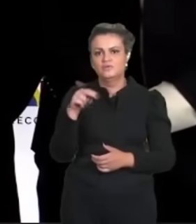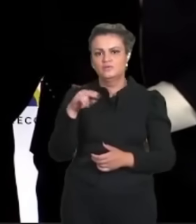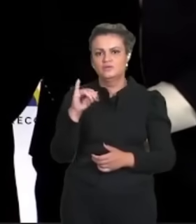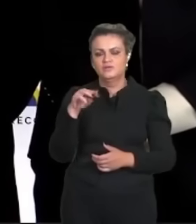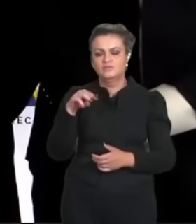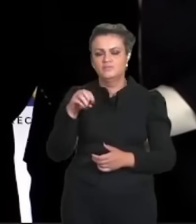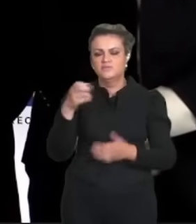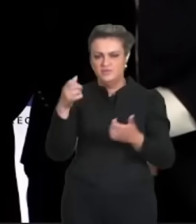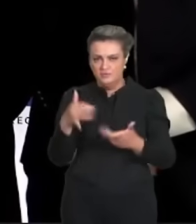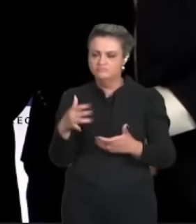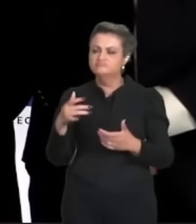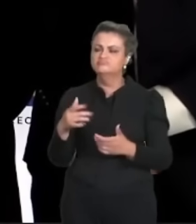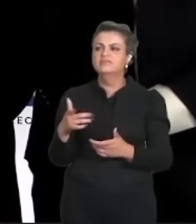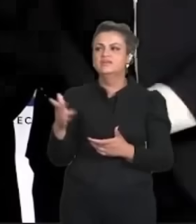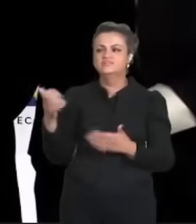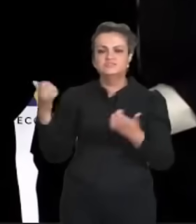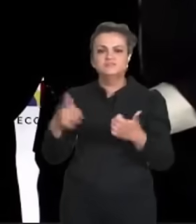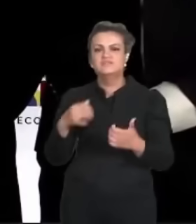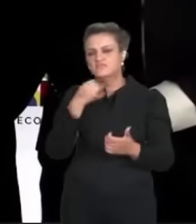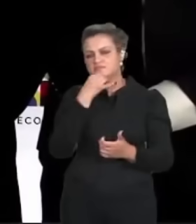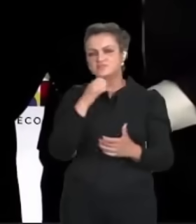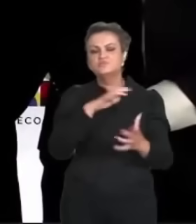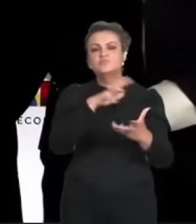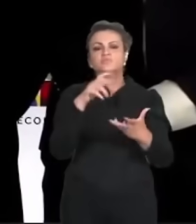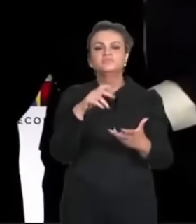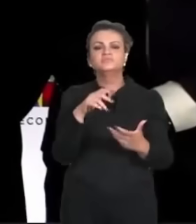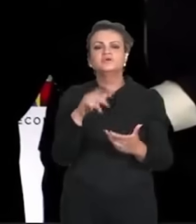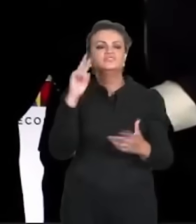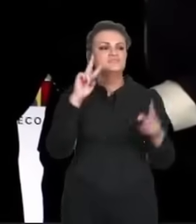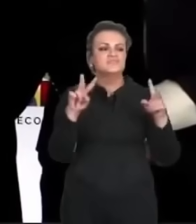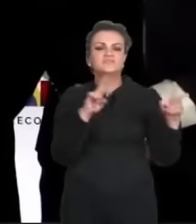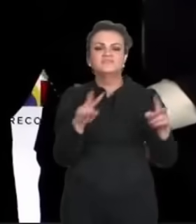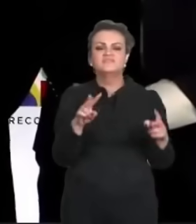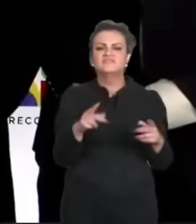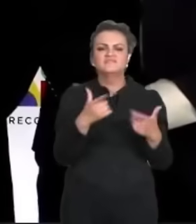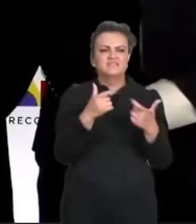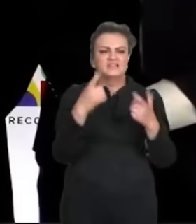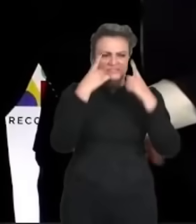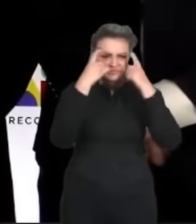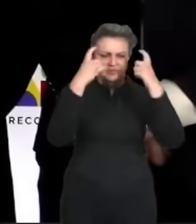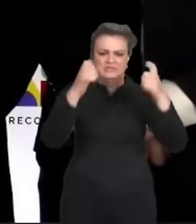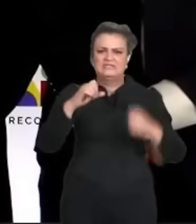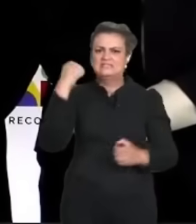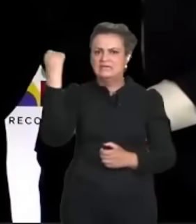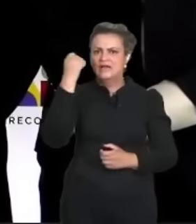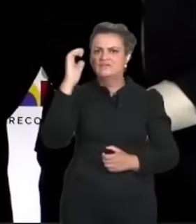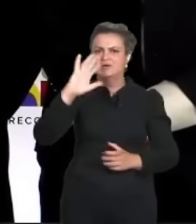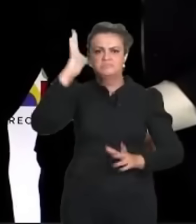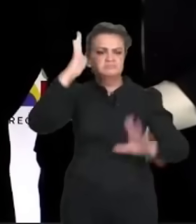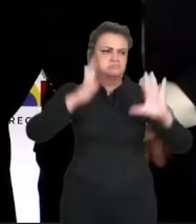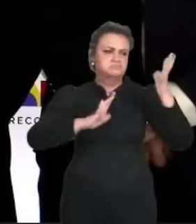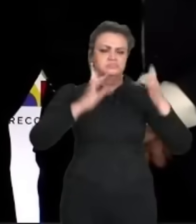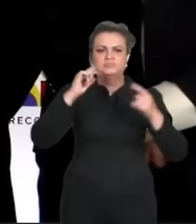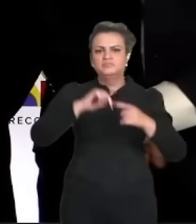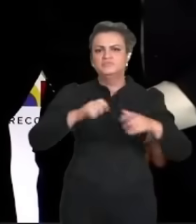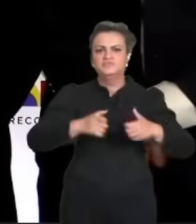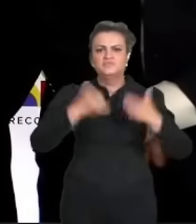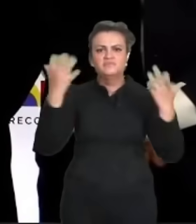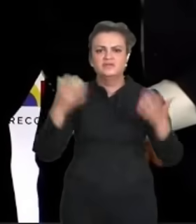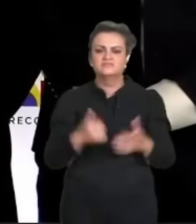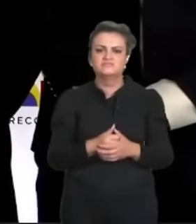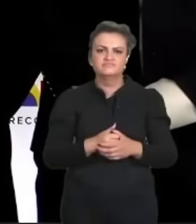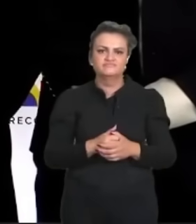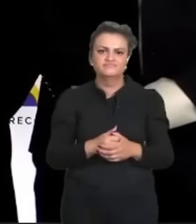no Brasil e nos vários estados nós temos ciclos de violência instaurados por múltiplas razões